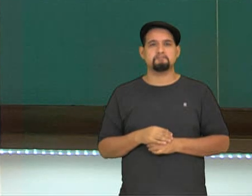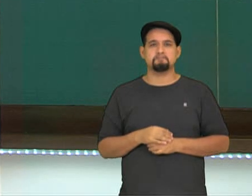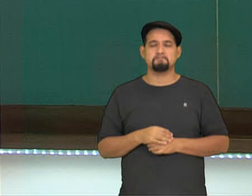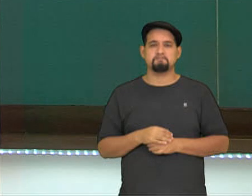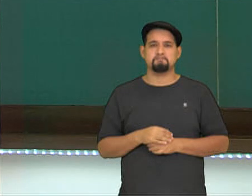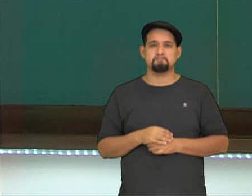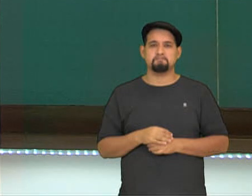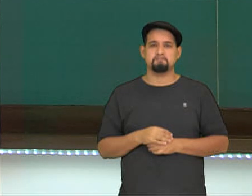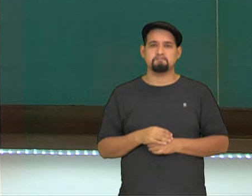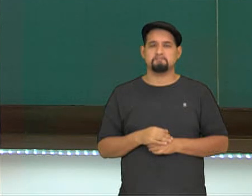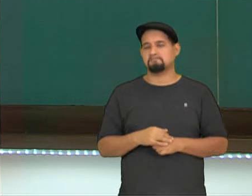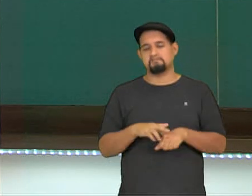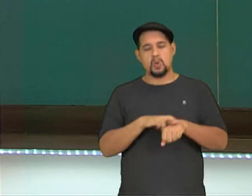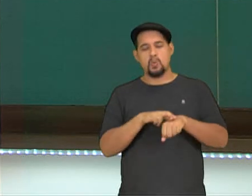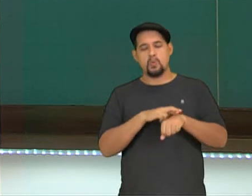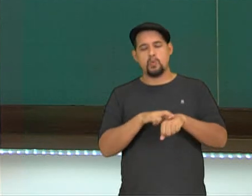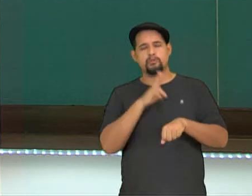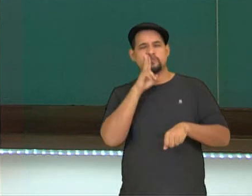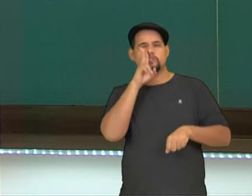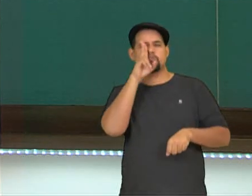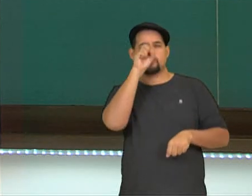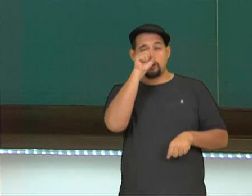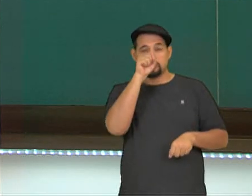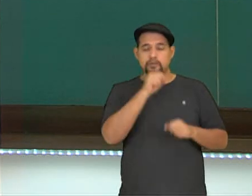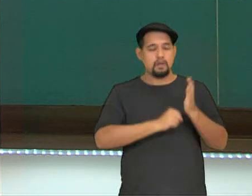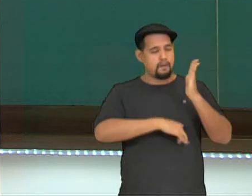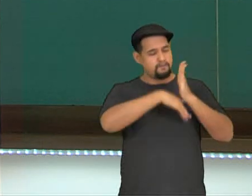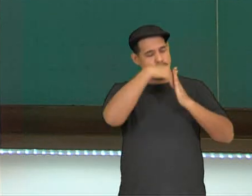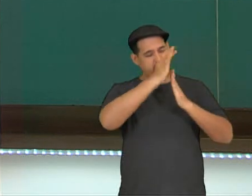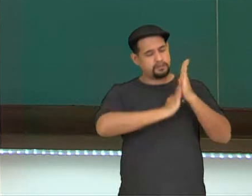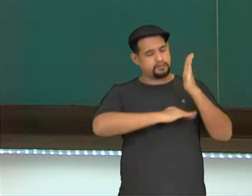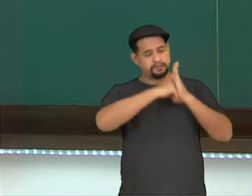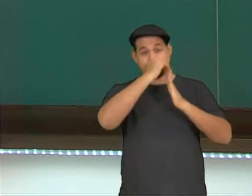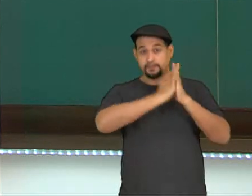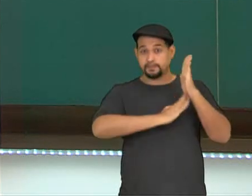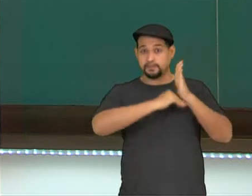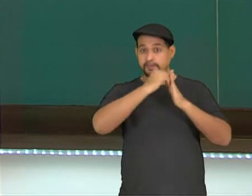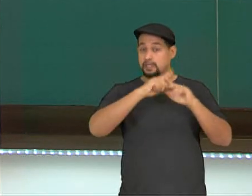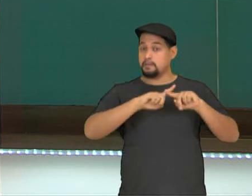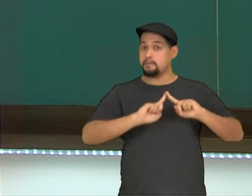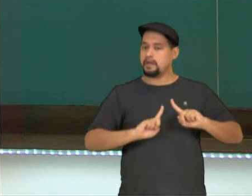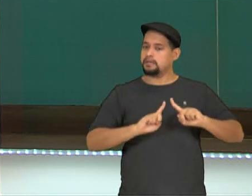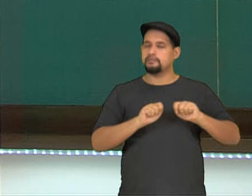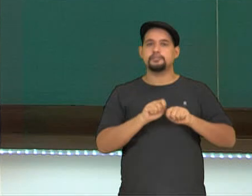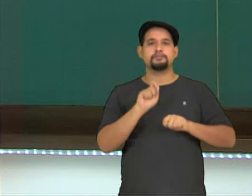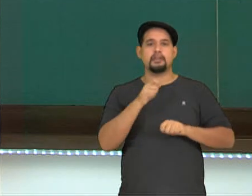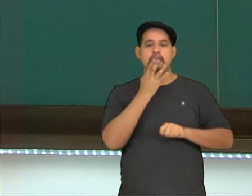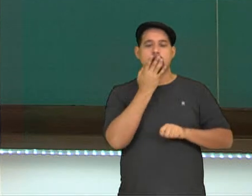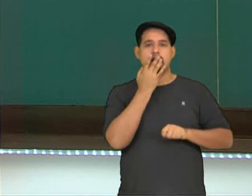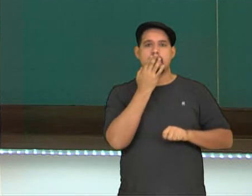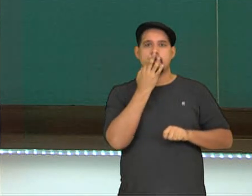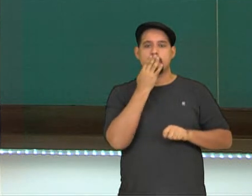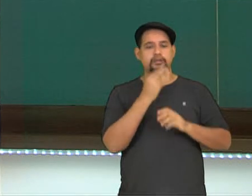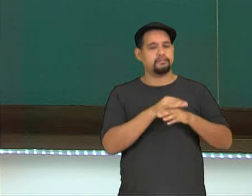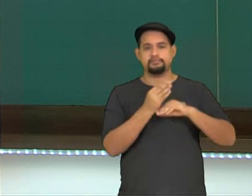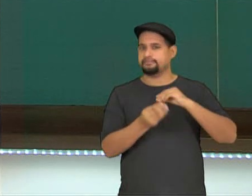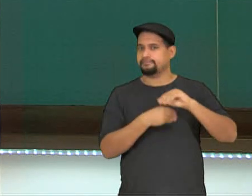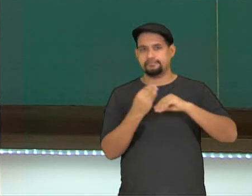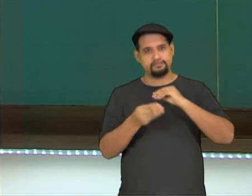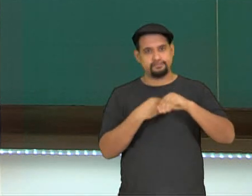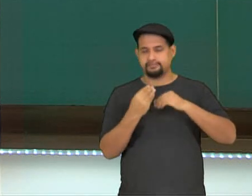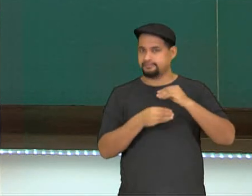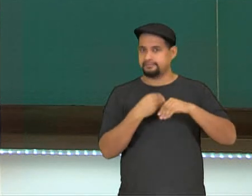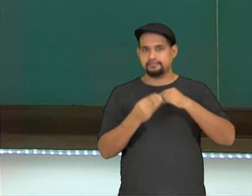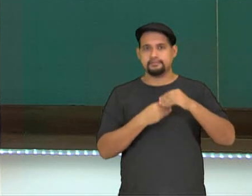vamos colocar um roxo bem forte e começa a pintar por cima. Só que você começa a pintar por cima e a cor de baixo não se mistura com a cor de